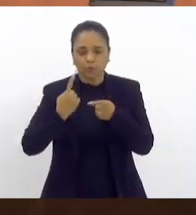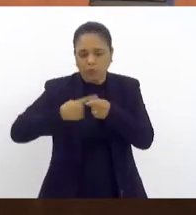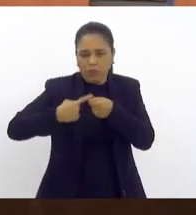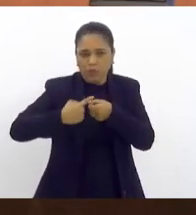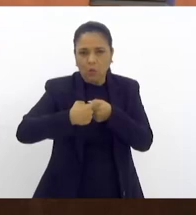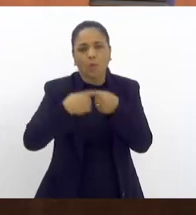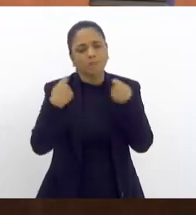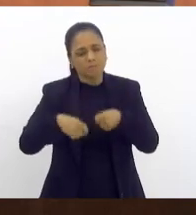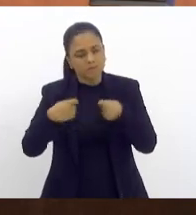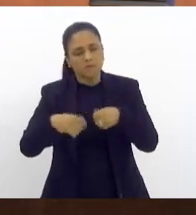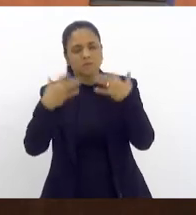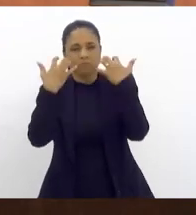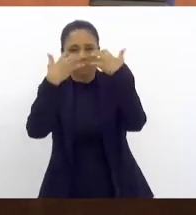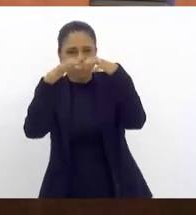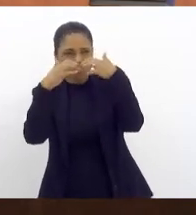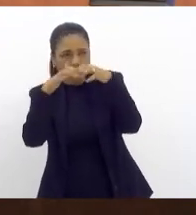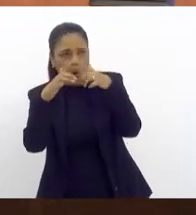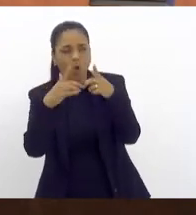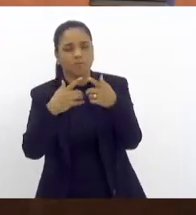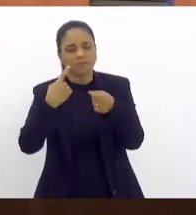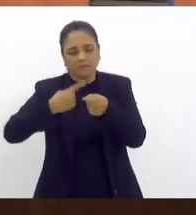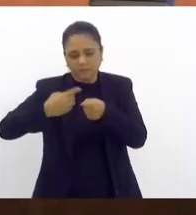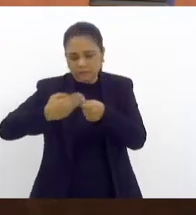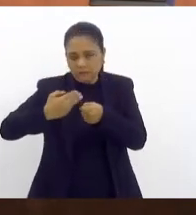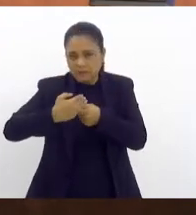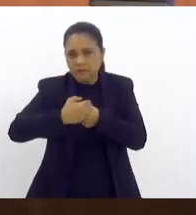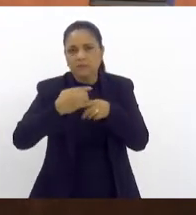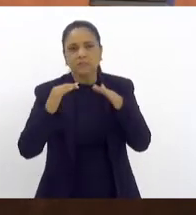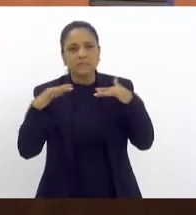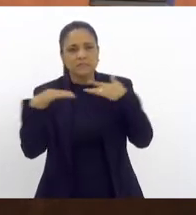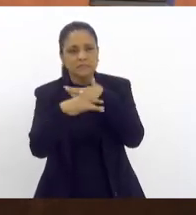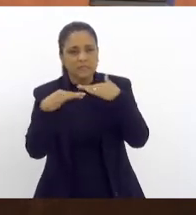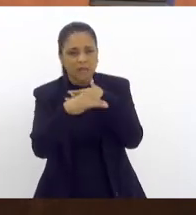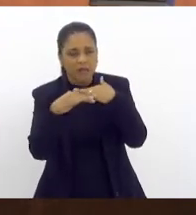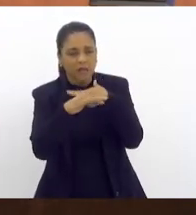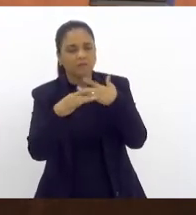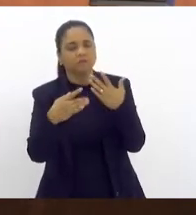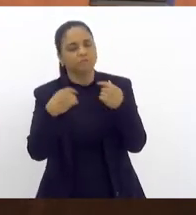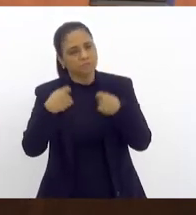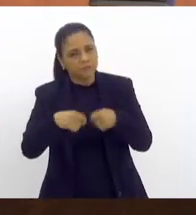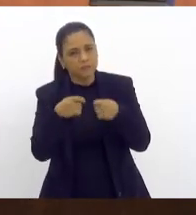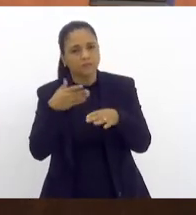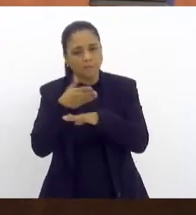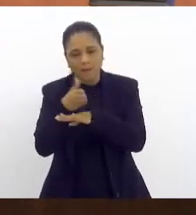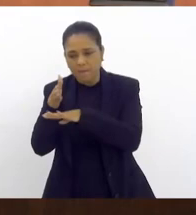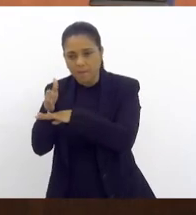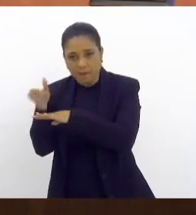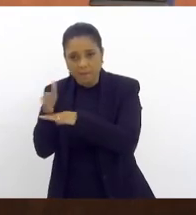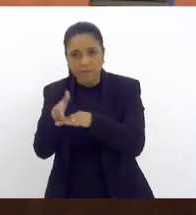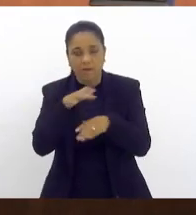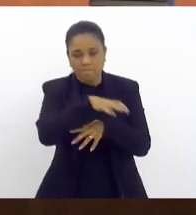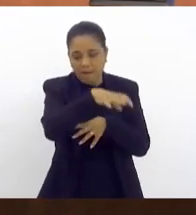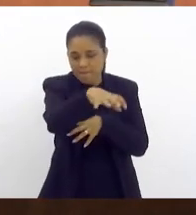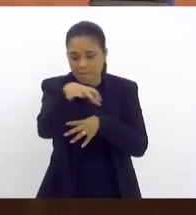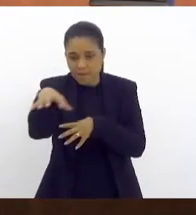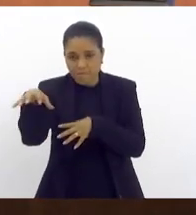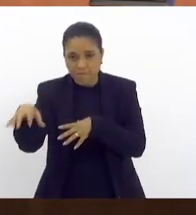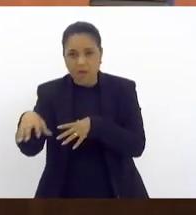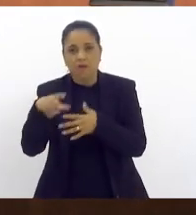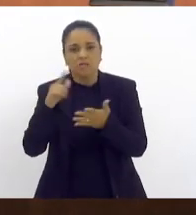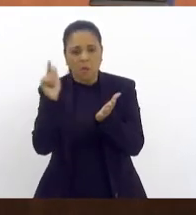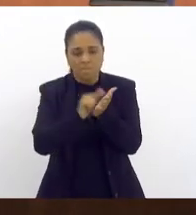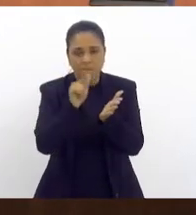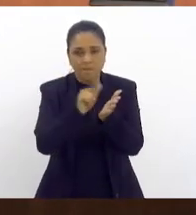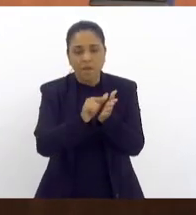da Região Serrana as cidades estão para além aqui da grande capital e também para que saia do Papel além da cpteia essa